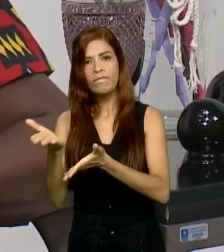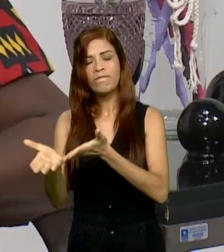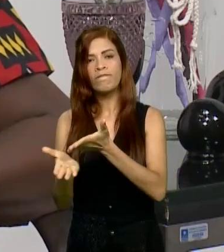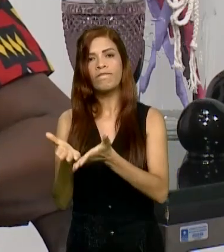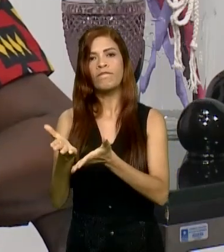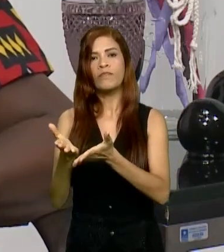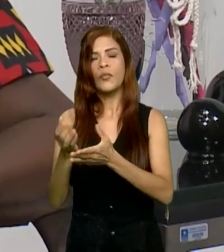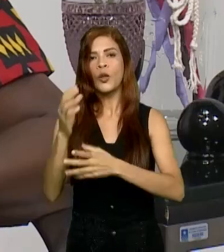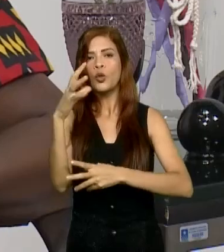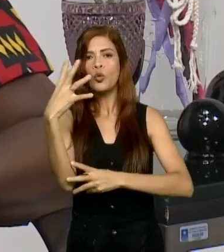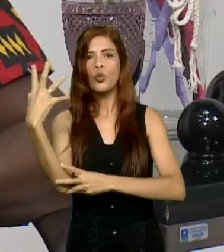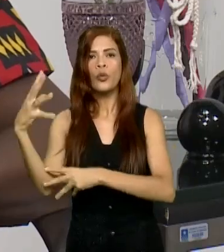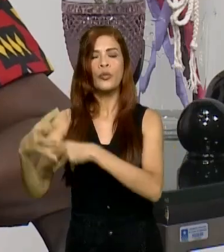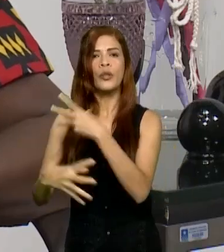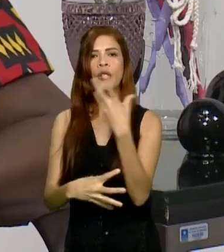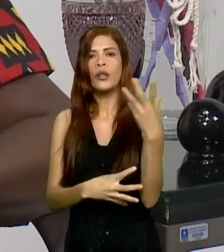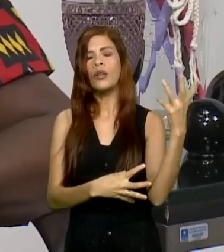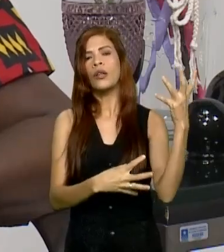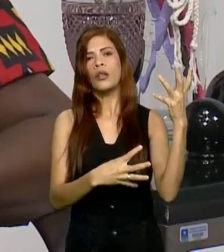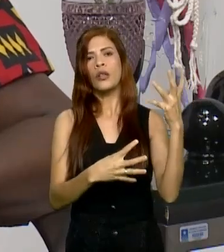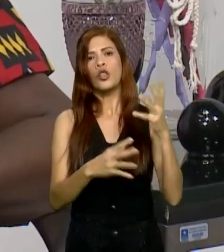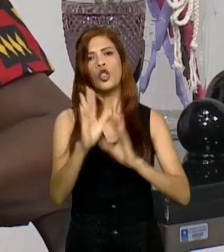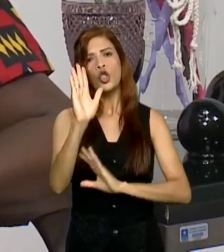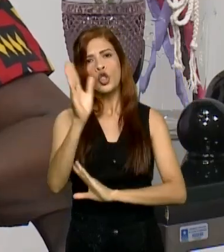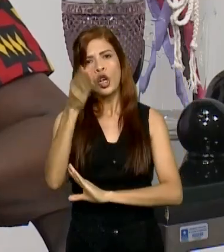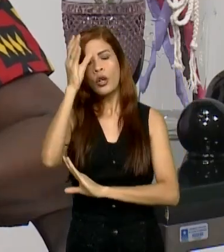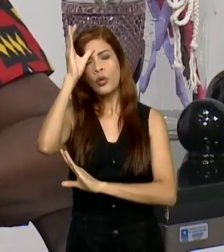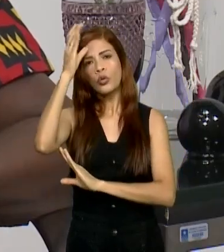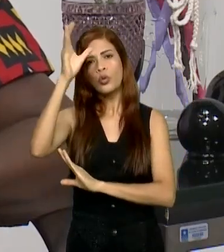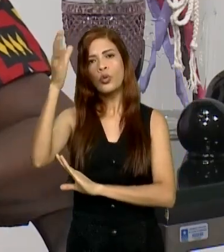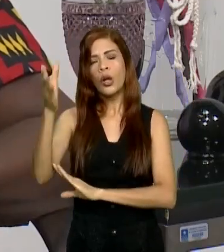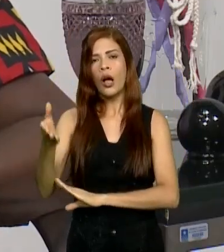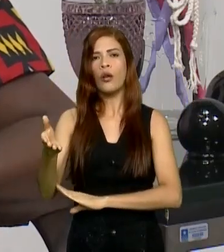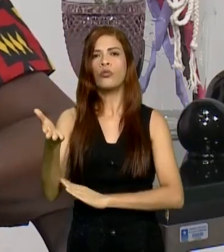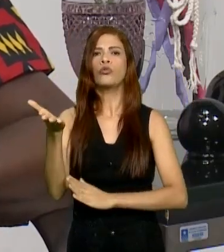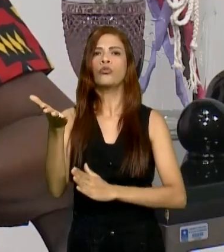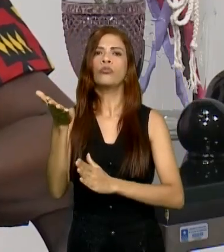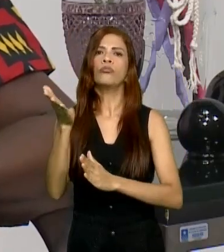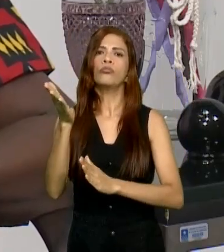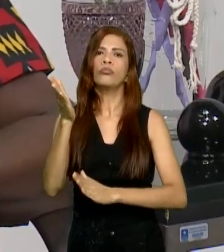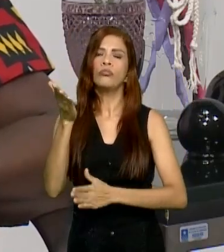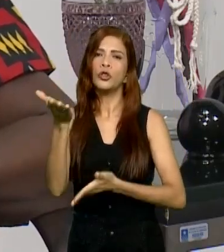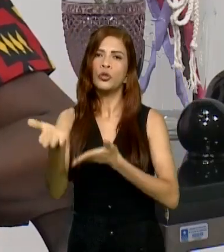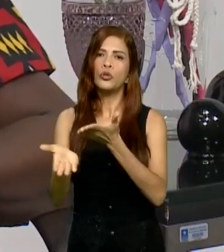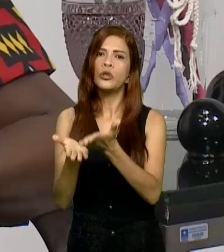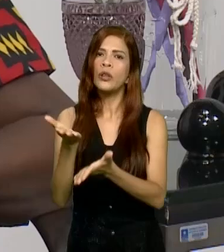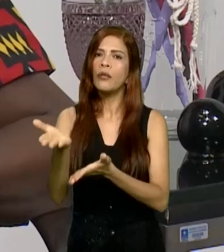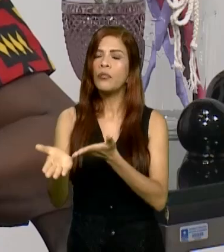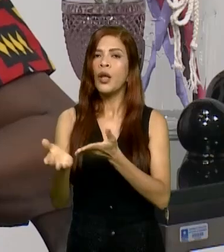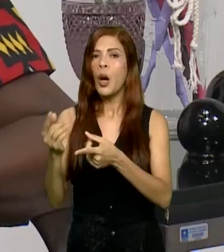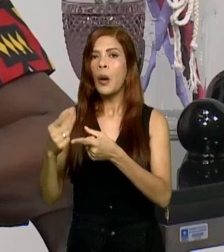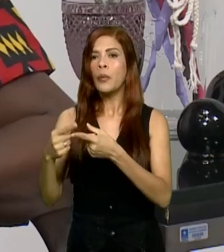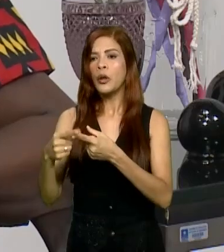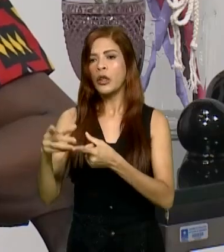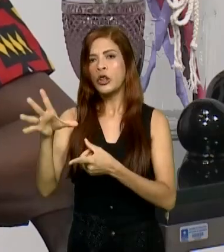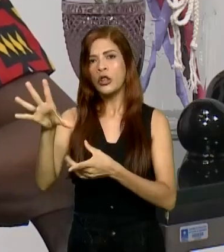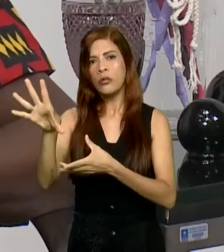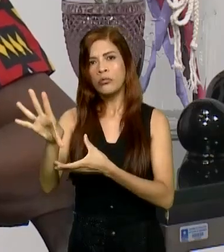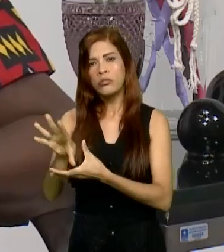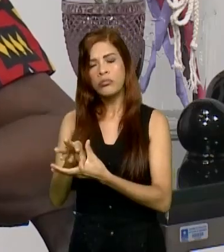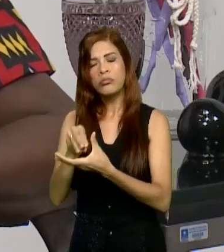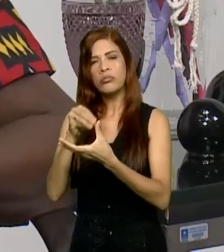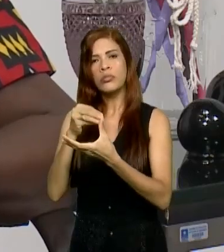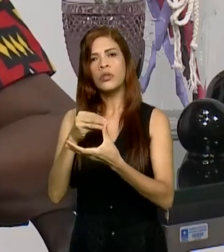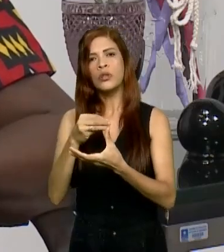meio ambiente, faz parte cultural de preservar, porque é de lá que tira o seu sustento. Então, tem que se cuidar da água,